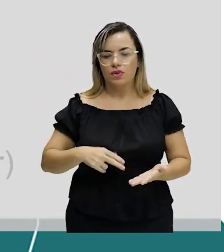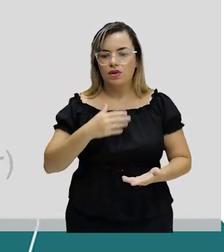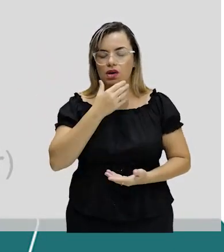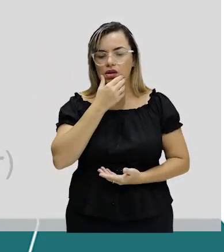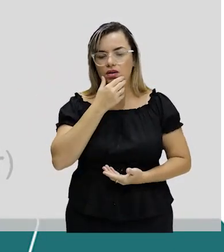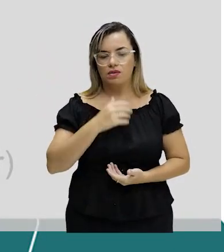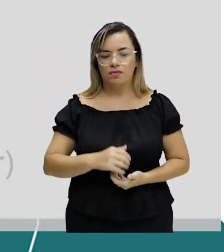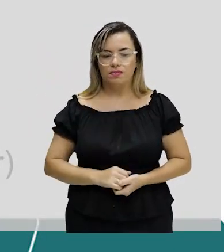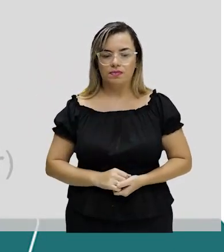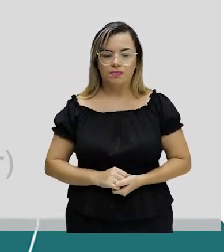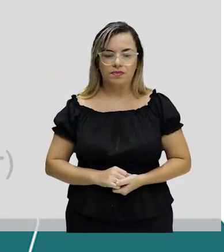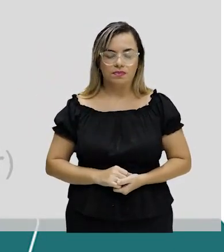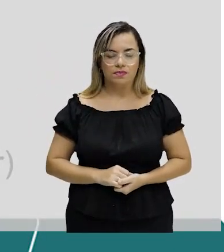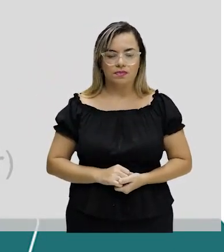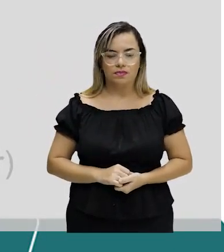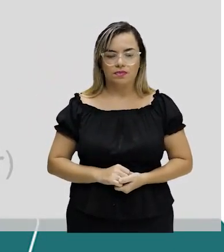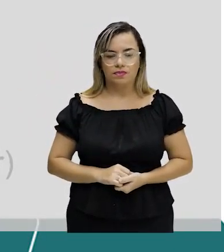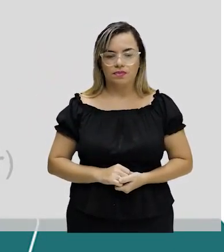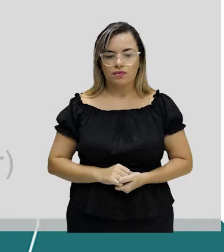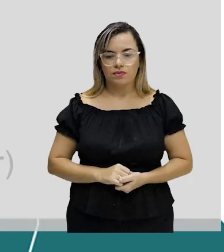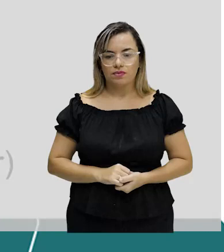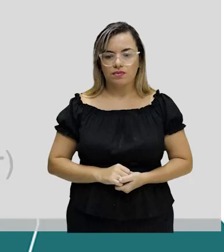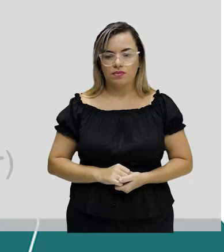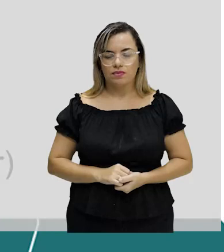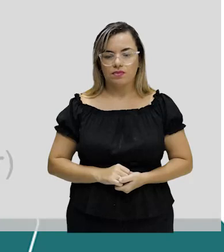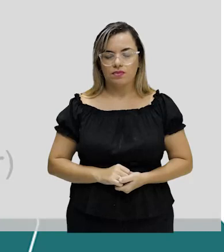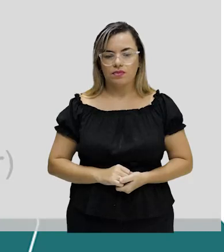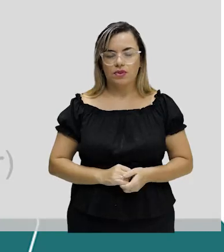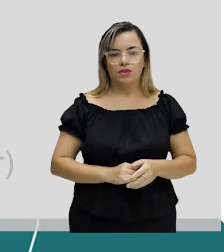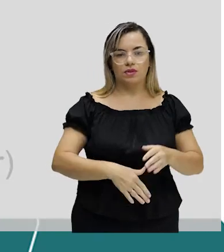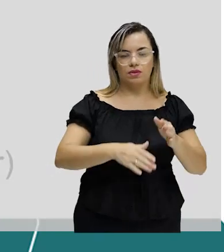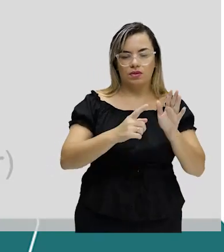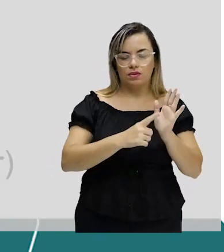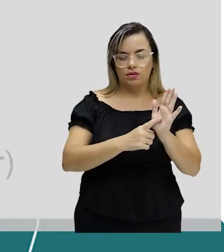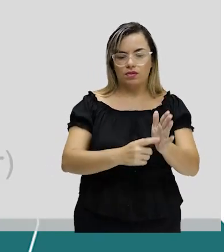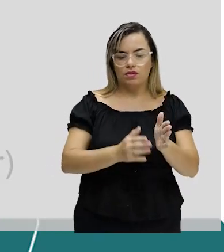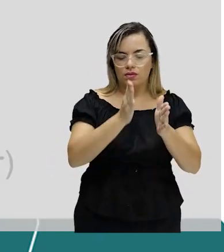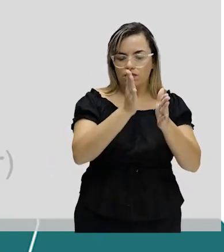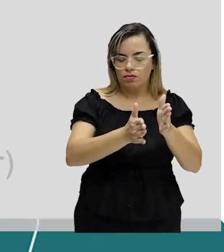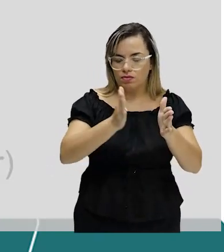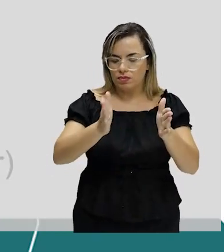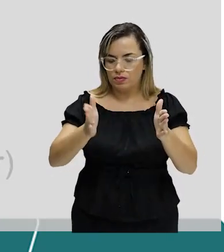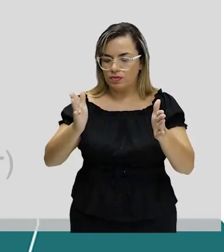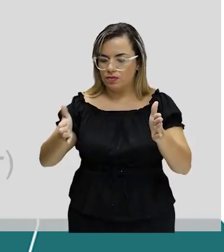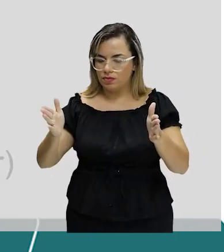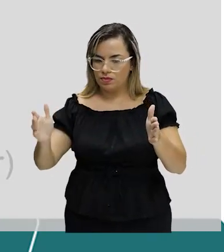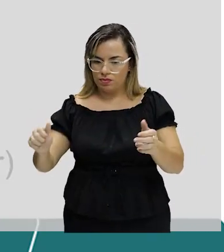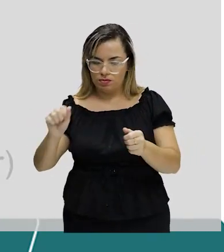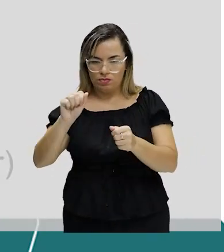two past events. Para demonstrar a ordem dessas ações que